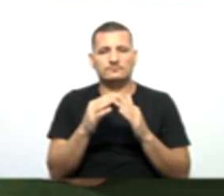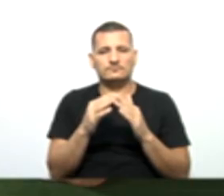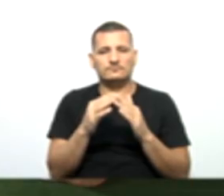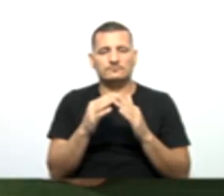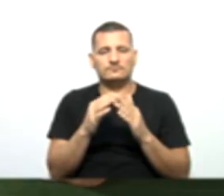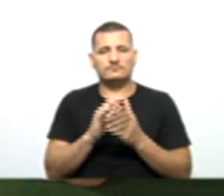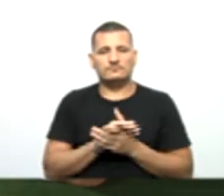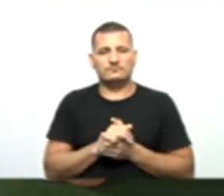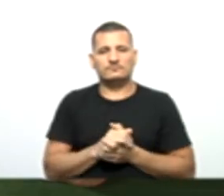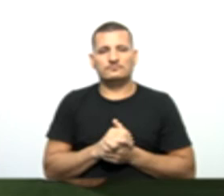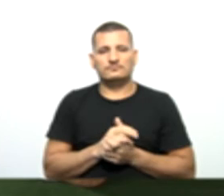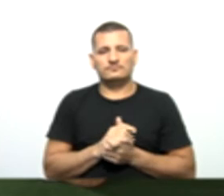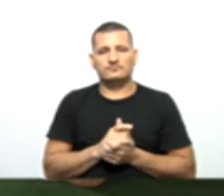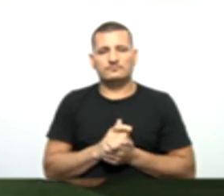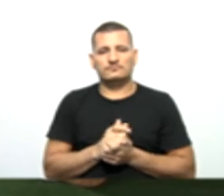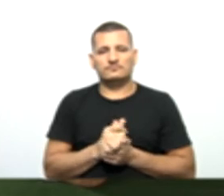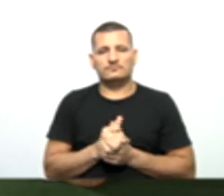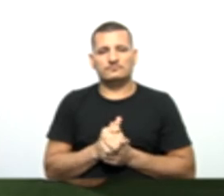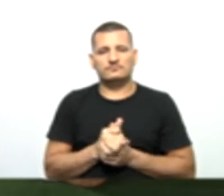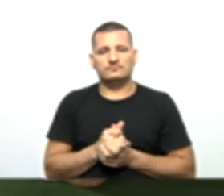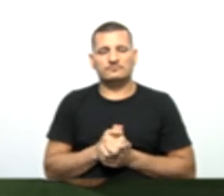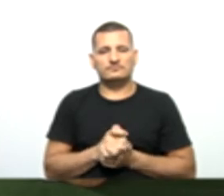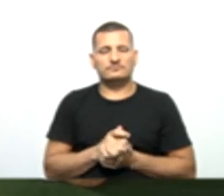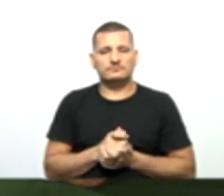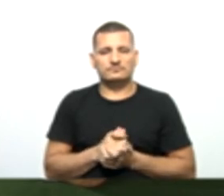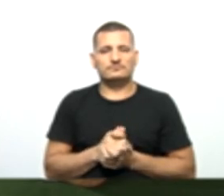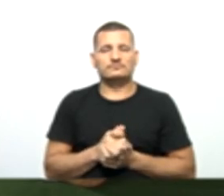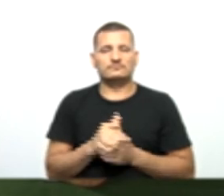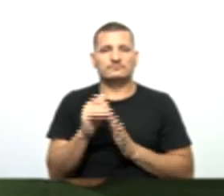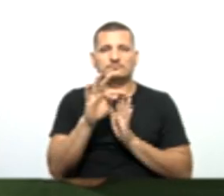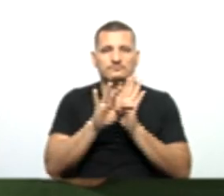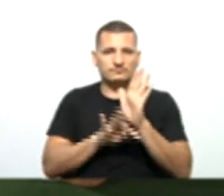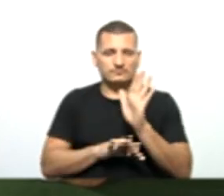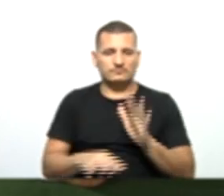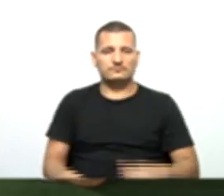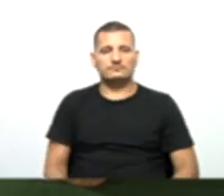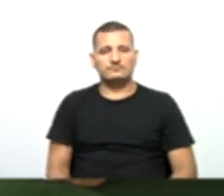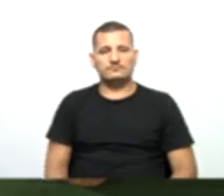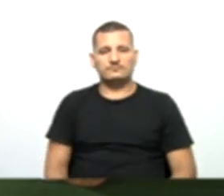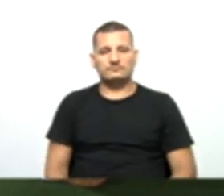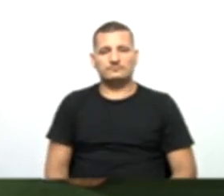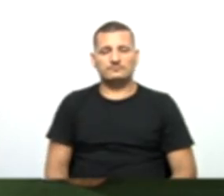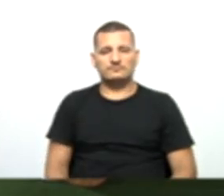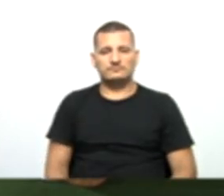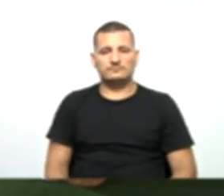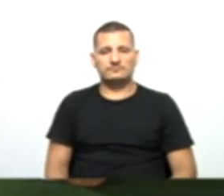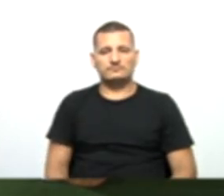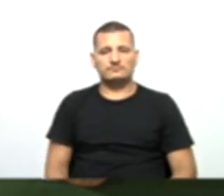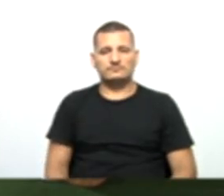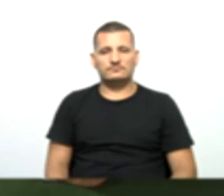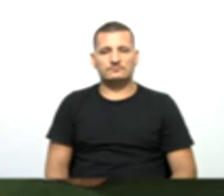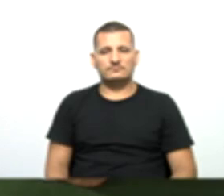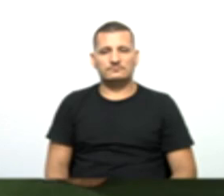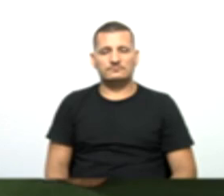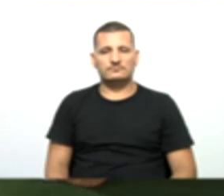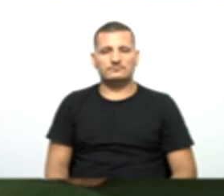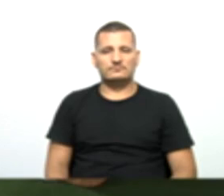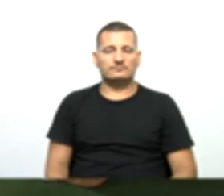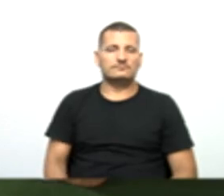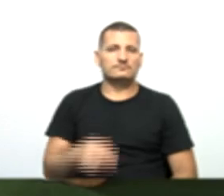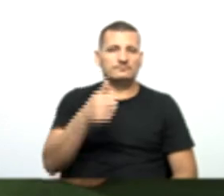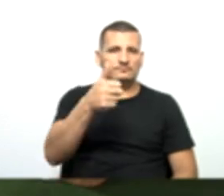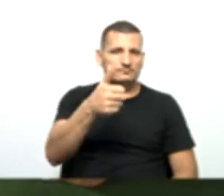desenhou como um gráfico? De forma indentada. De forma indentada, ela colocou, né? 3, né? 1, vamos desidentificar.